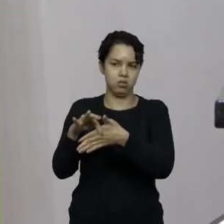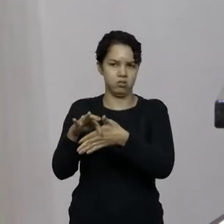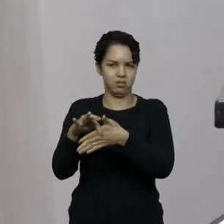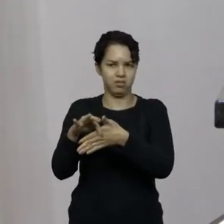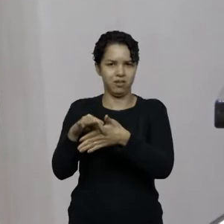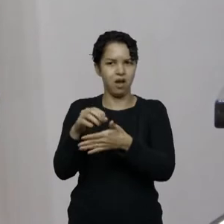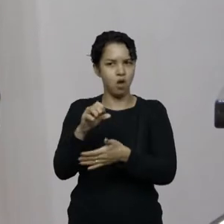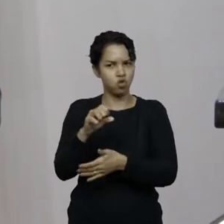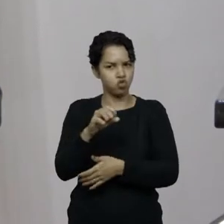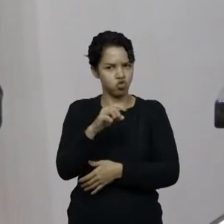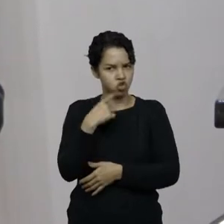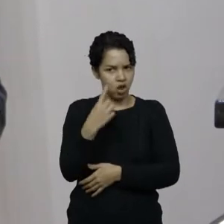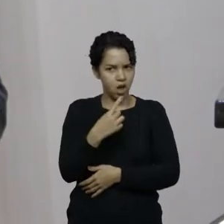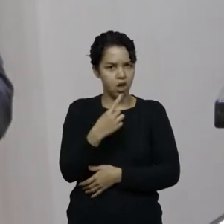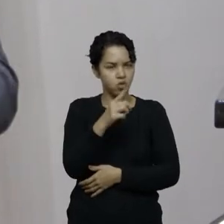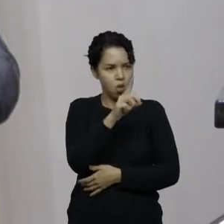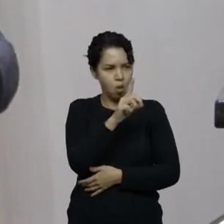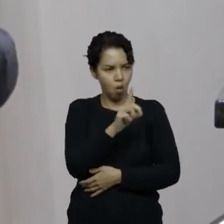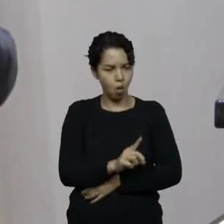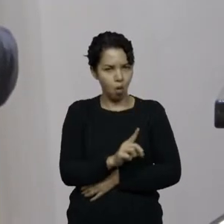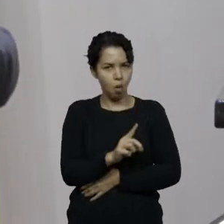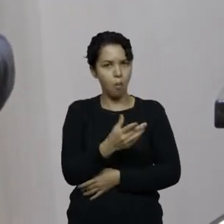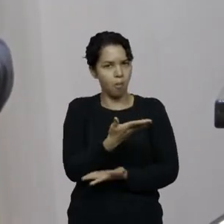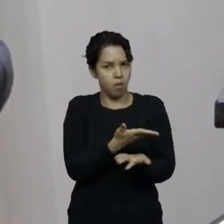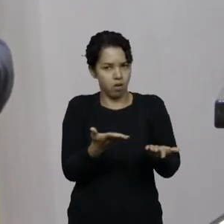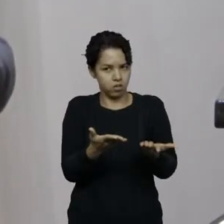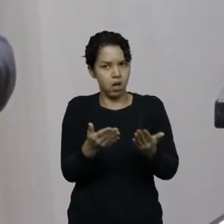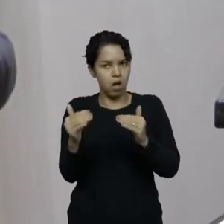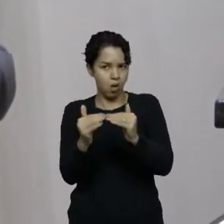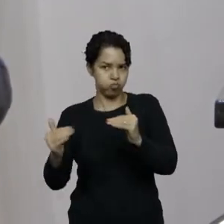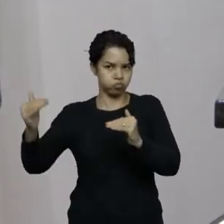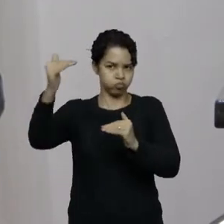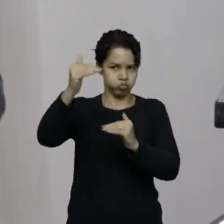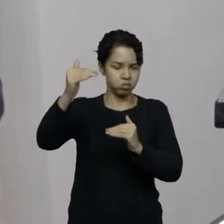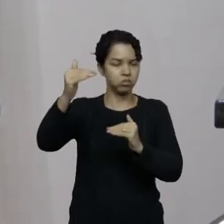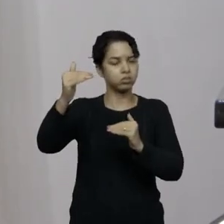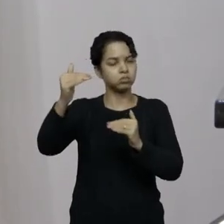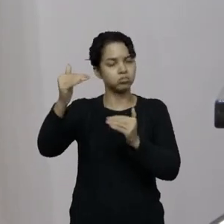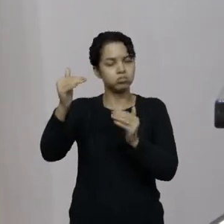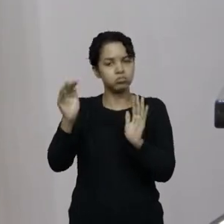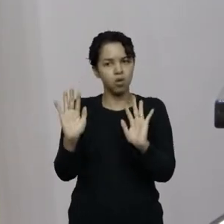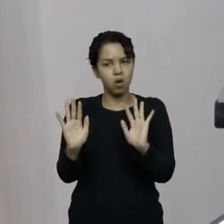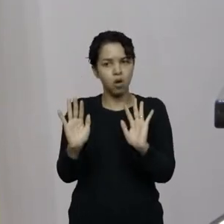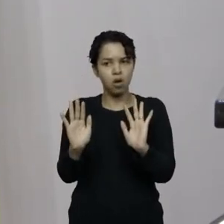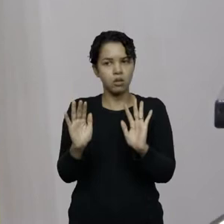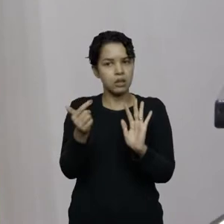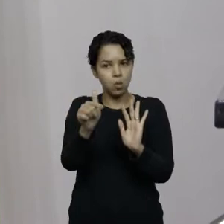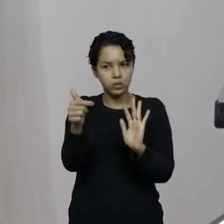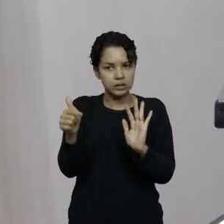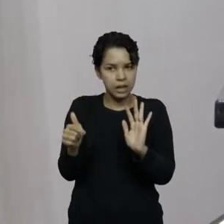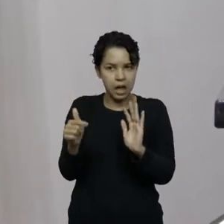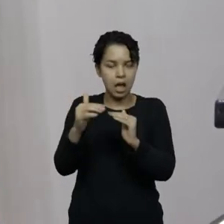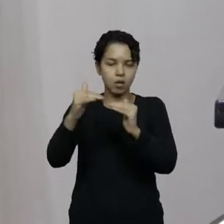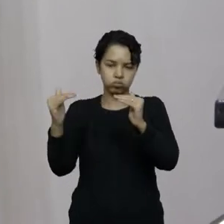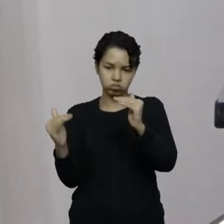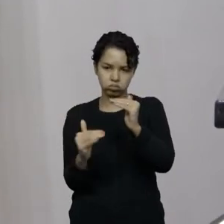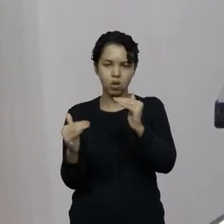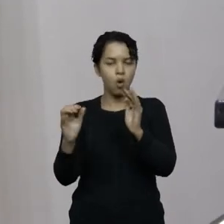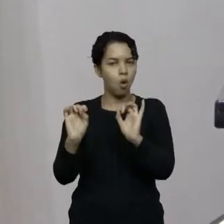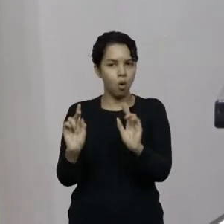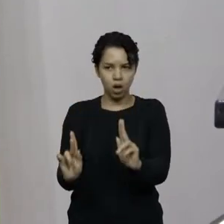nenhum parlamentar que nenhum parlamentar sente lesado Ok tudo bem mas se o parlamentar o resultado ele tem